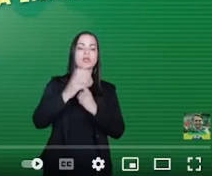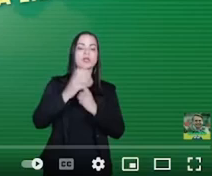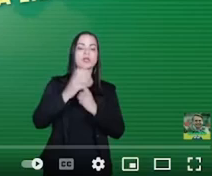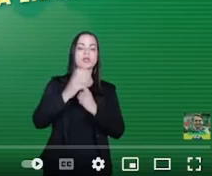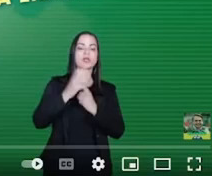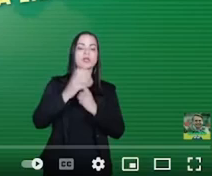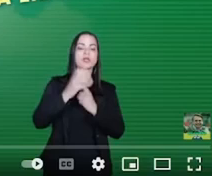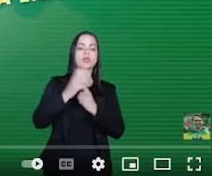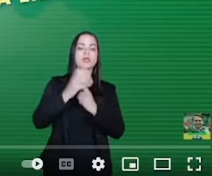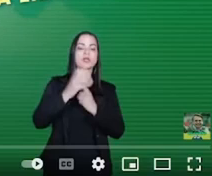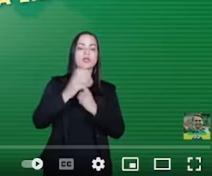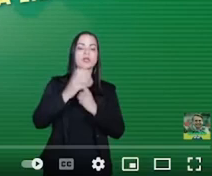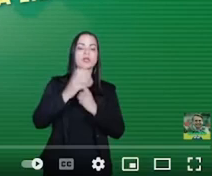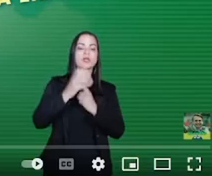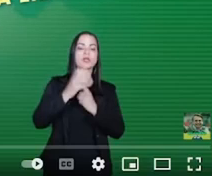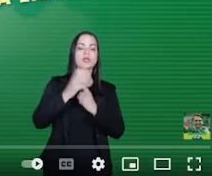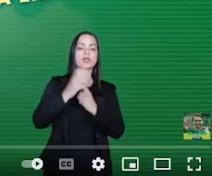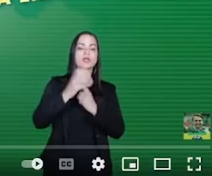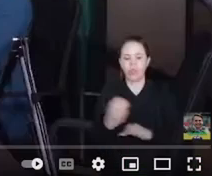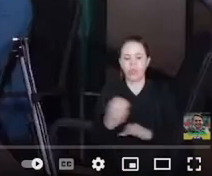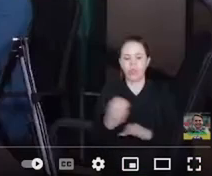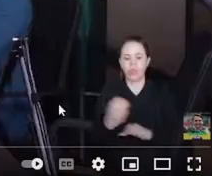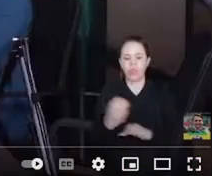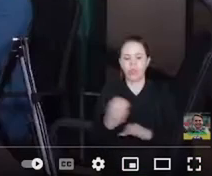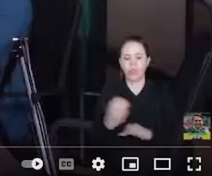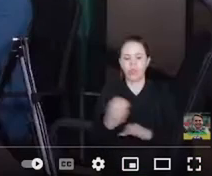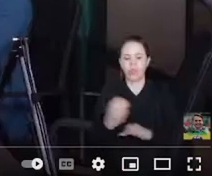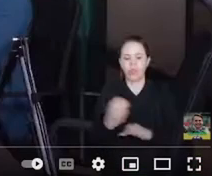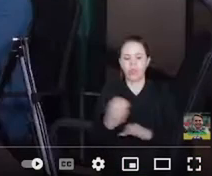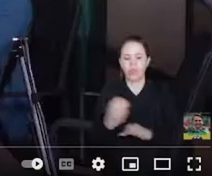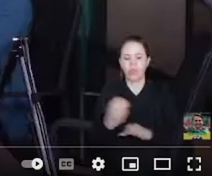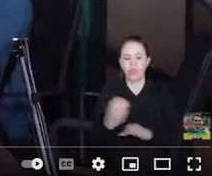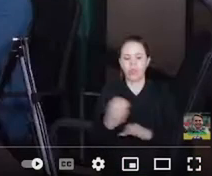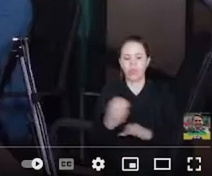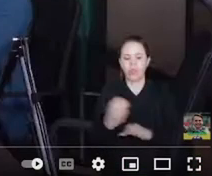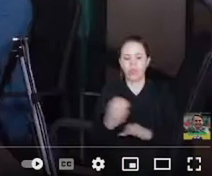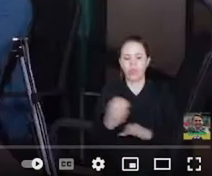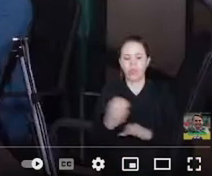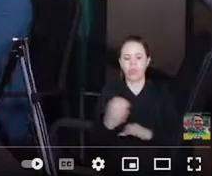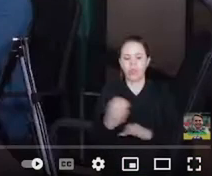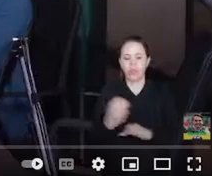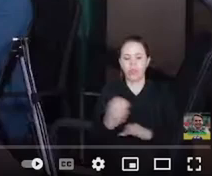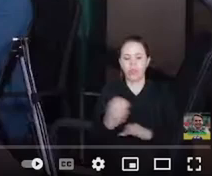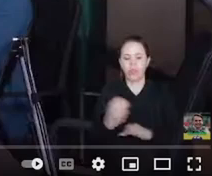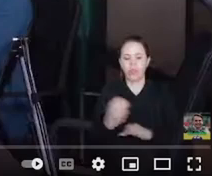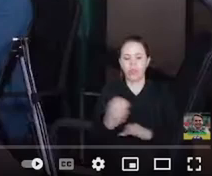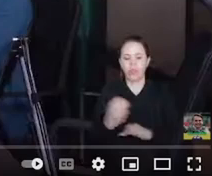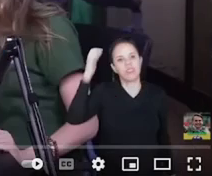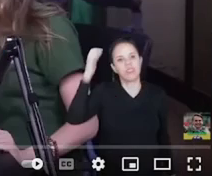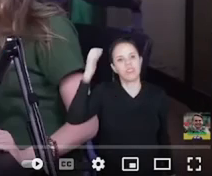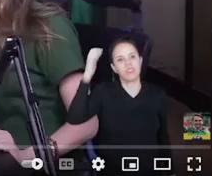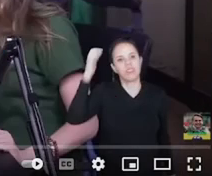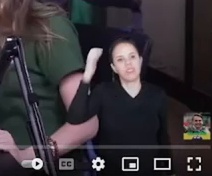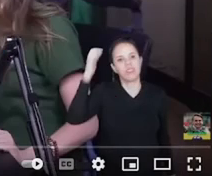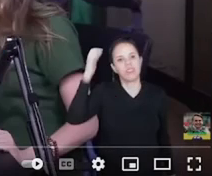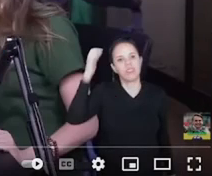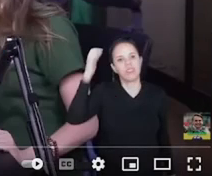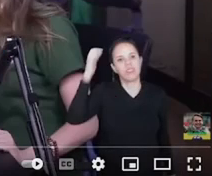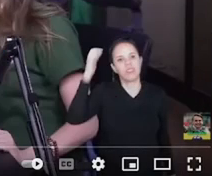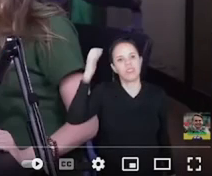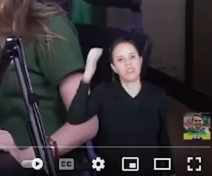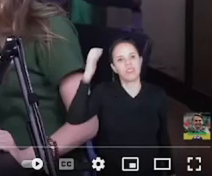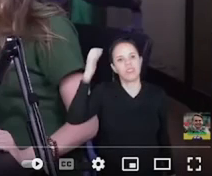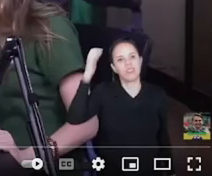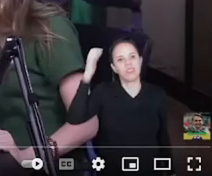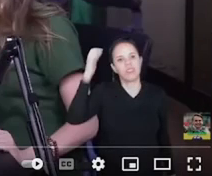mais ou menos uma hora e trinta e cinco vamos ver aqui aqui saiu todo mundo assumiu o o a Pietra e o Marco Antônio